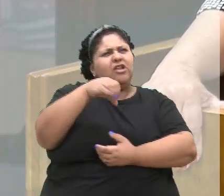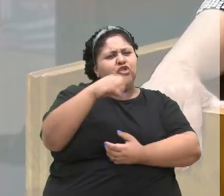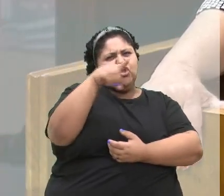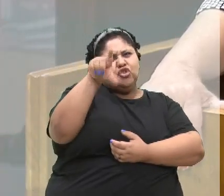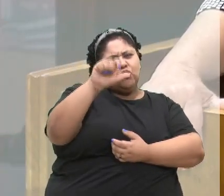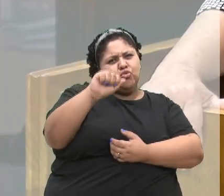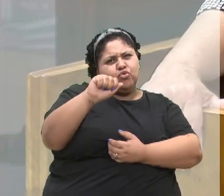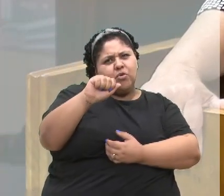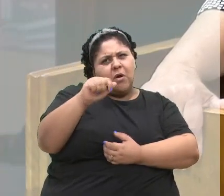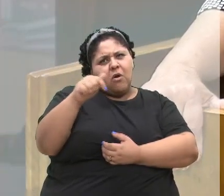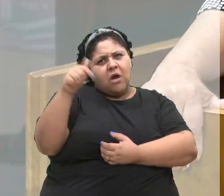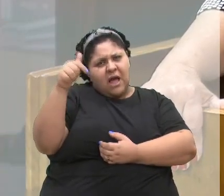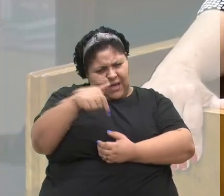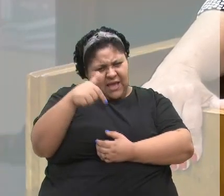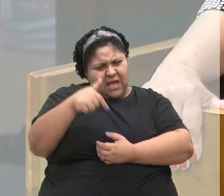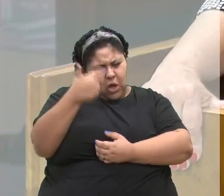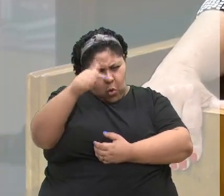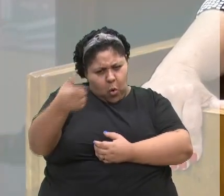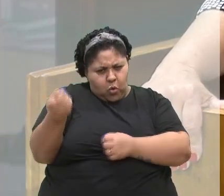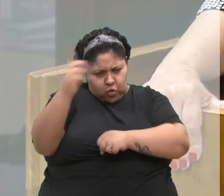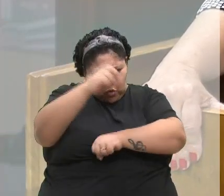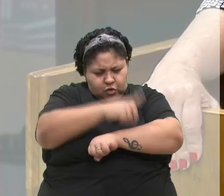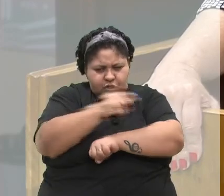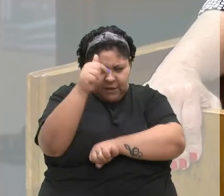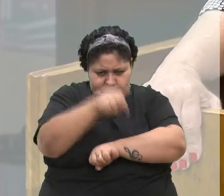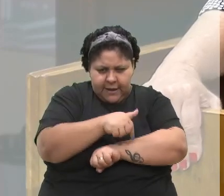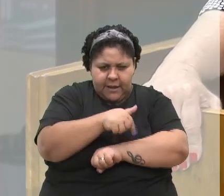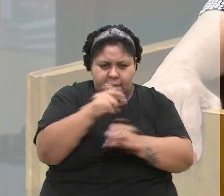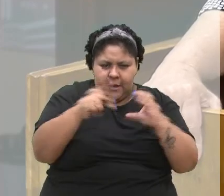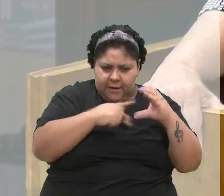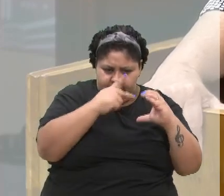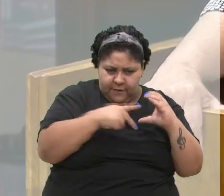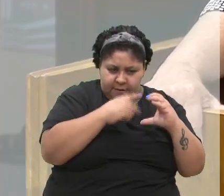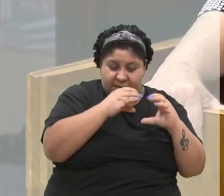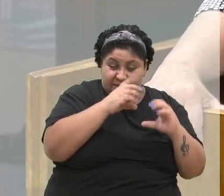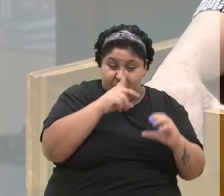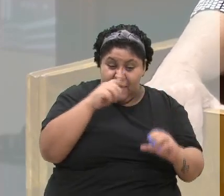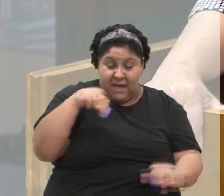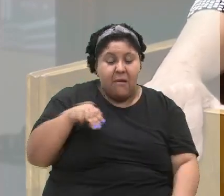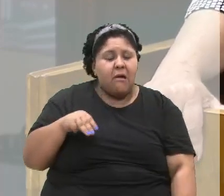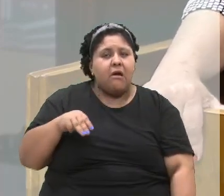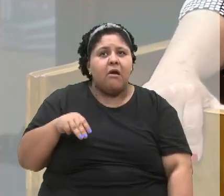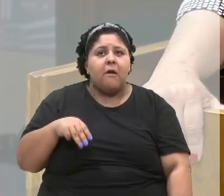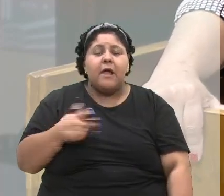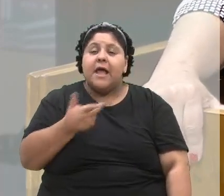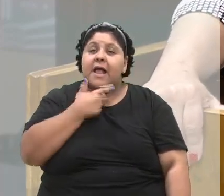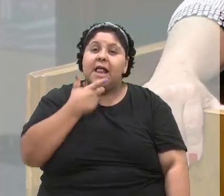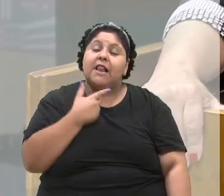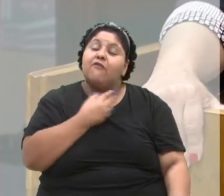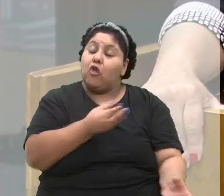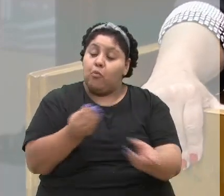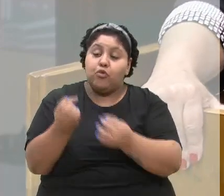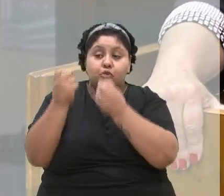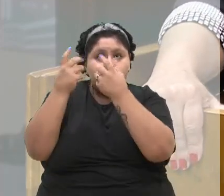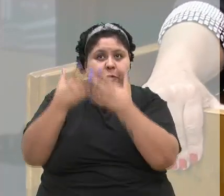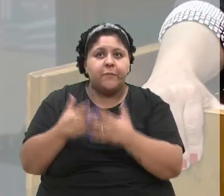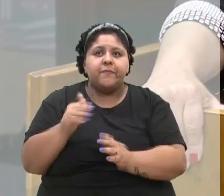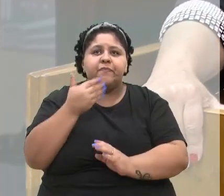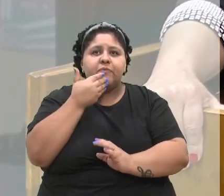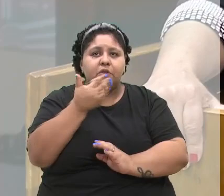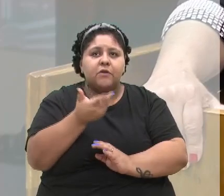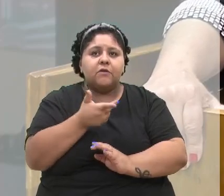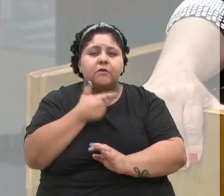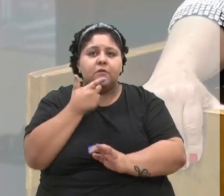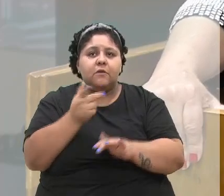dia... o seu João Flores, que esteve aqui outro dia, que é do CPM, ele colocou muito bem. Eu vou pedir uma